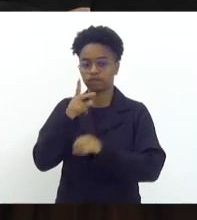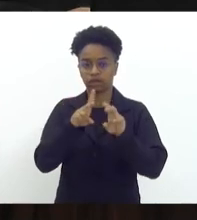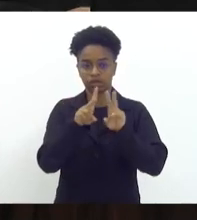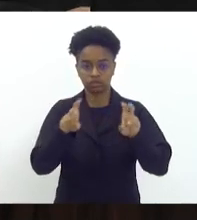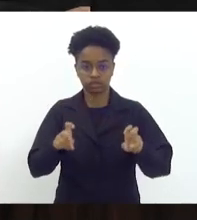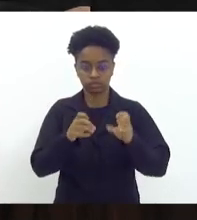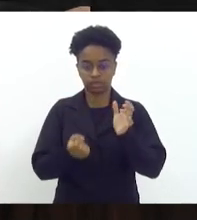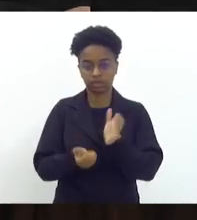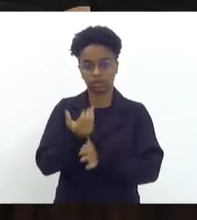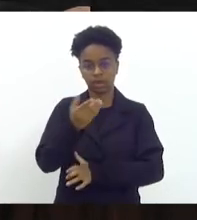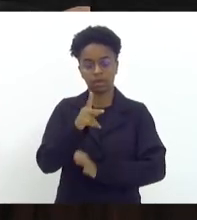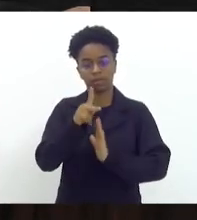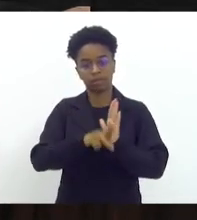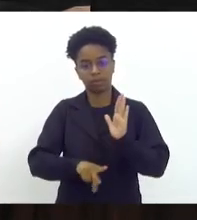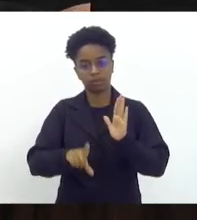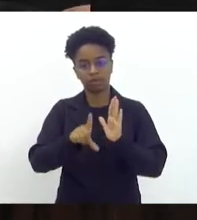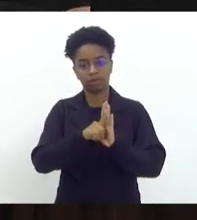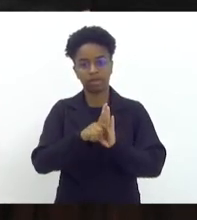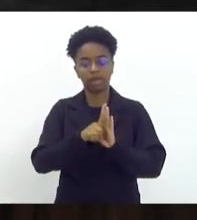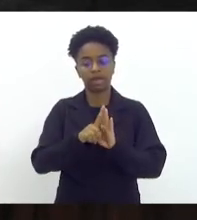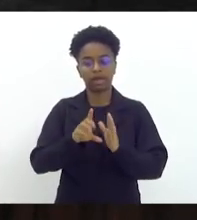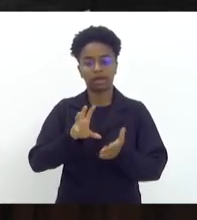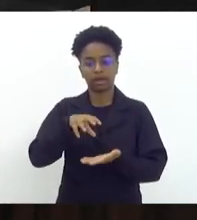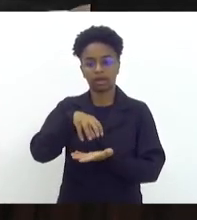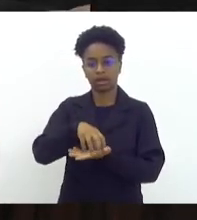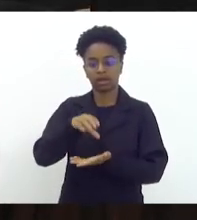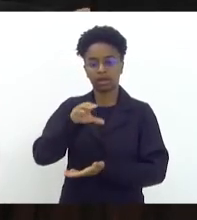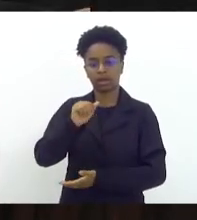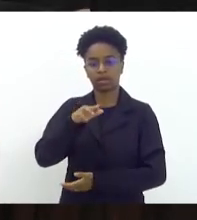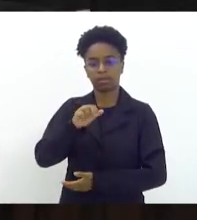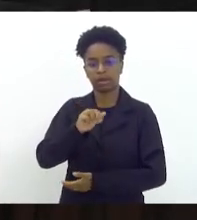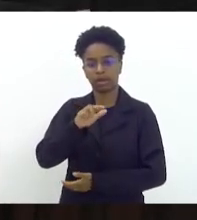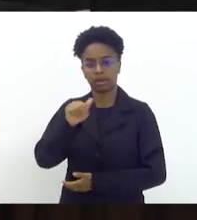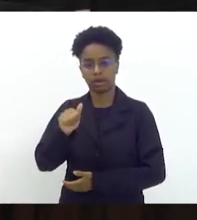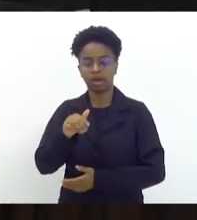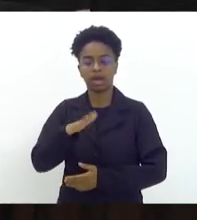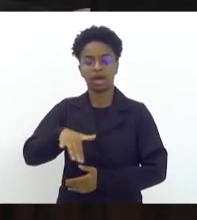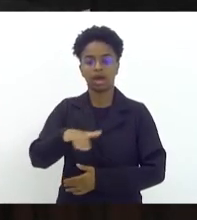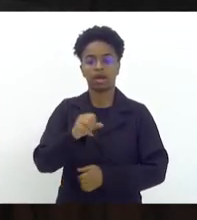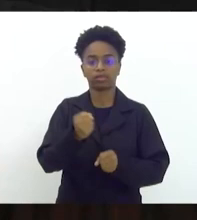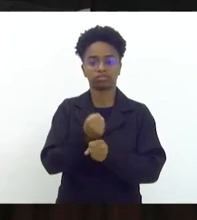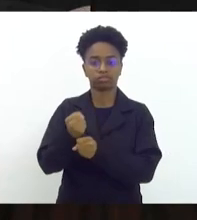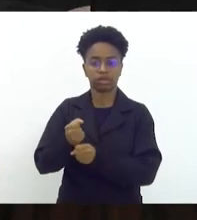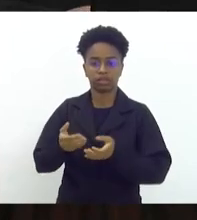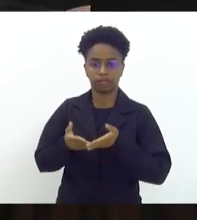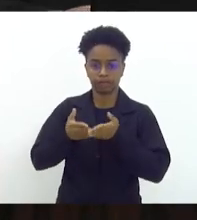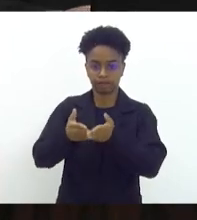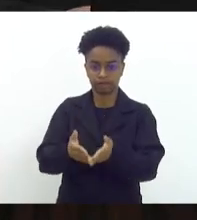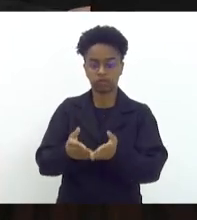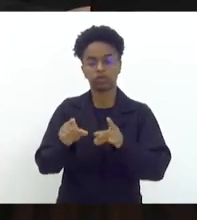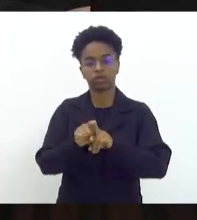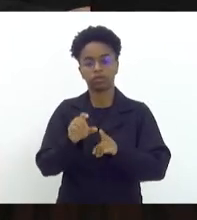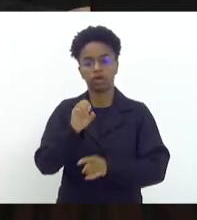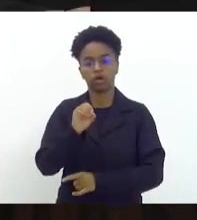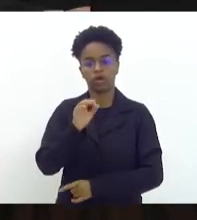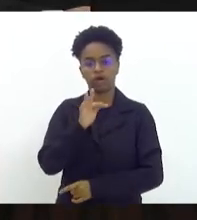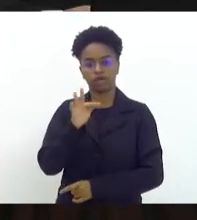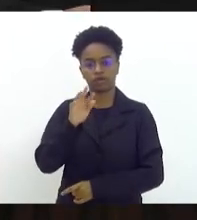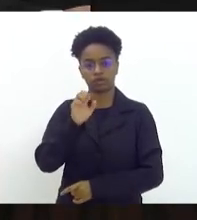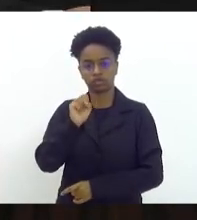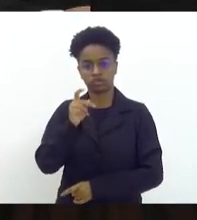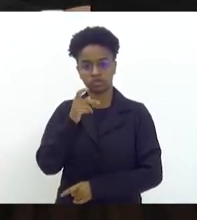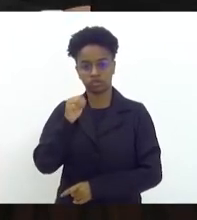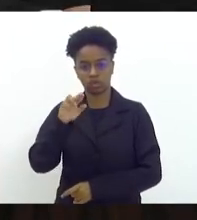sobre a implantação do projeto Câmara setorial da construção naval e do offshore no âmbito do Estado do Rio de Janeiro